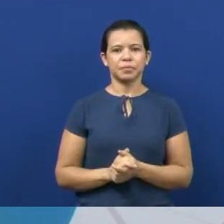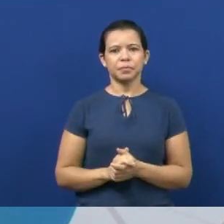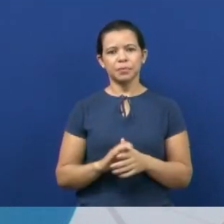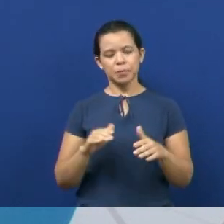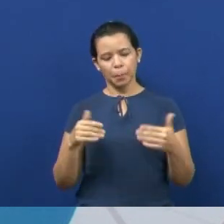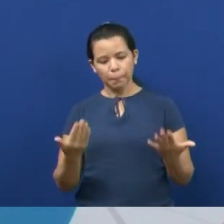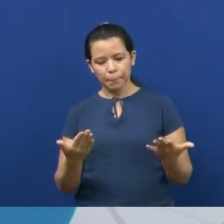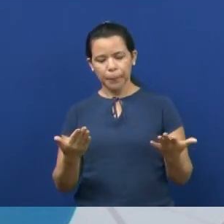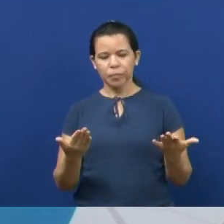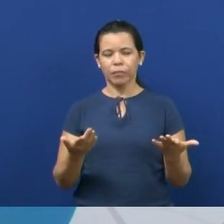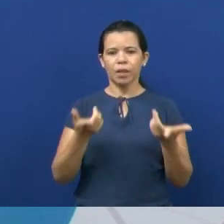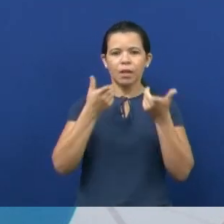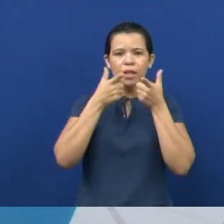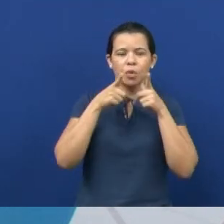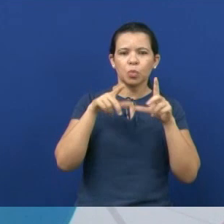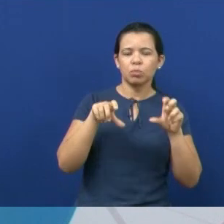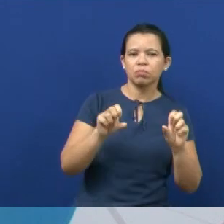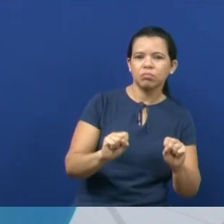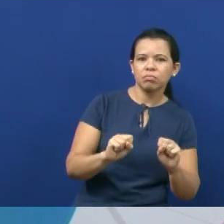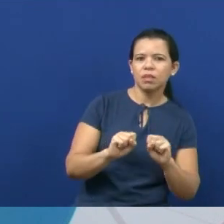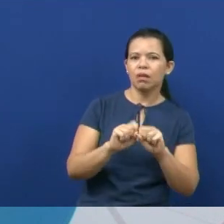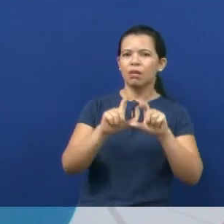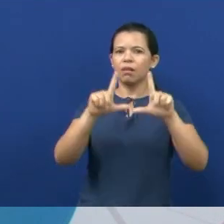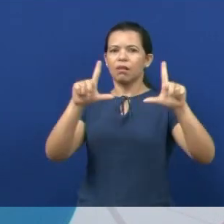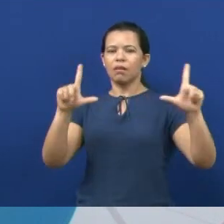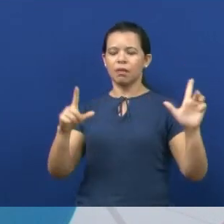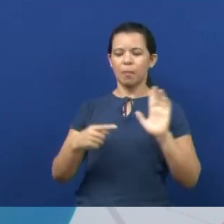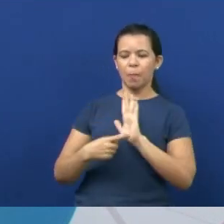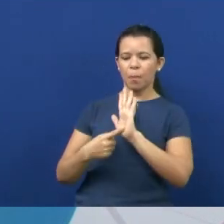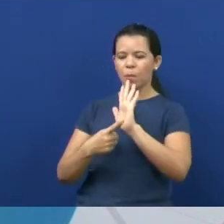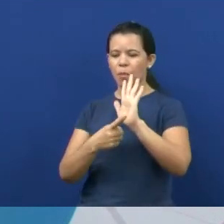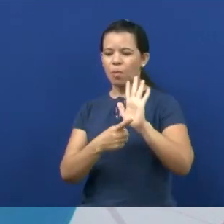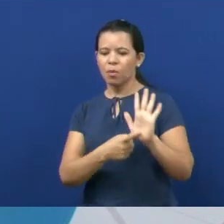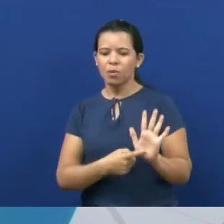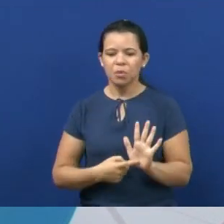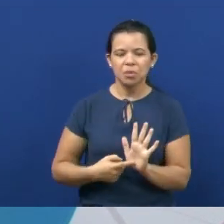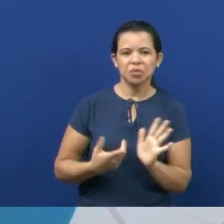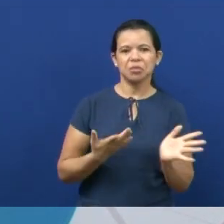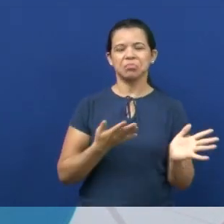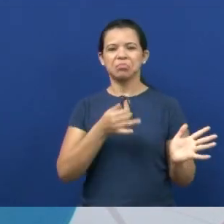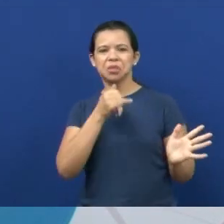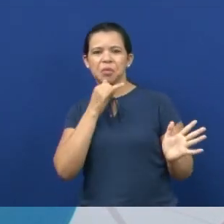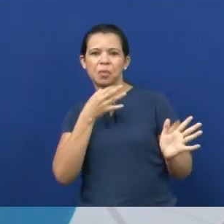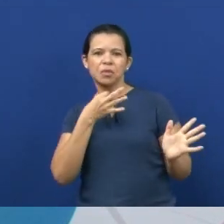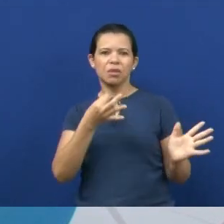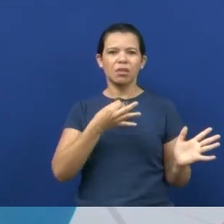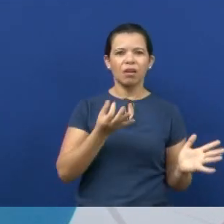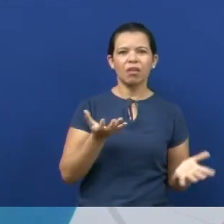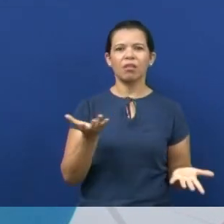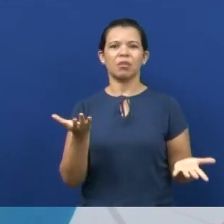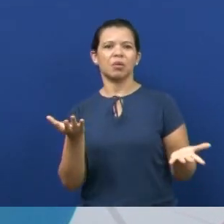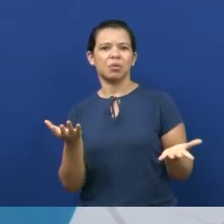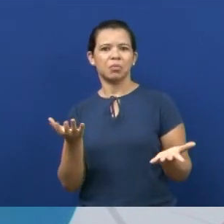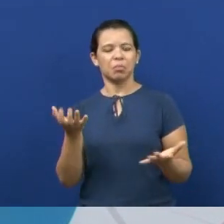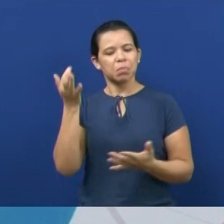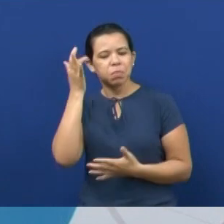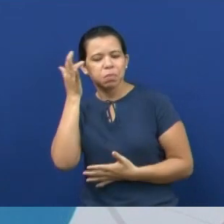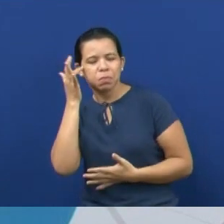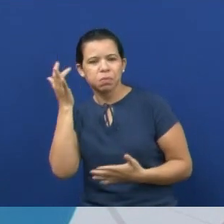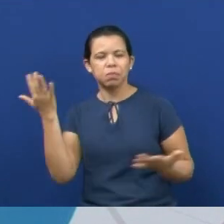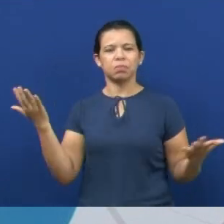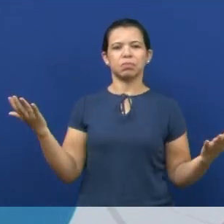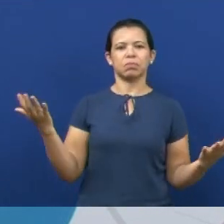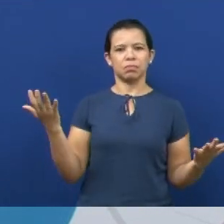elas demonstram as suas estruturas, elas demonstram as suas origens, elas mostram para a sociedade como elas